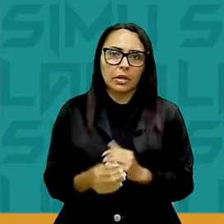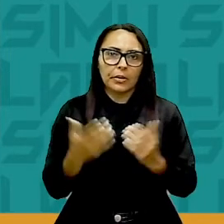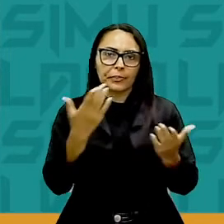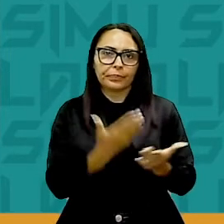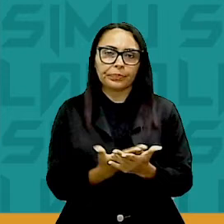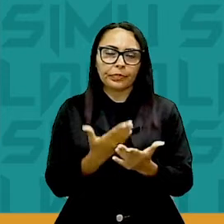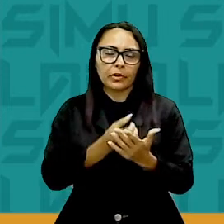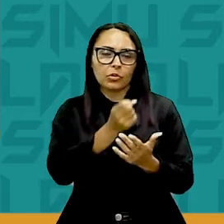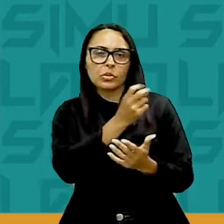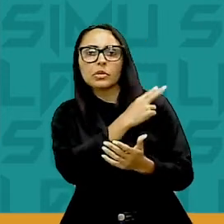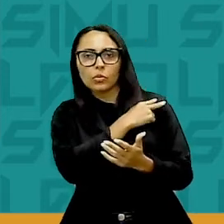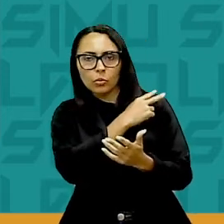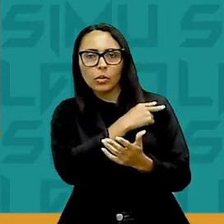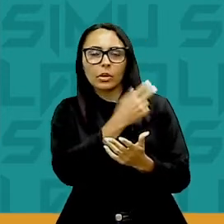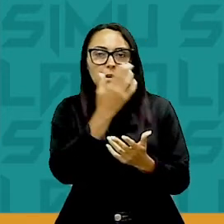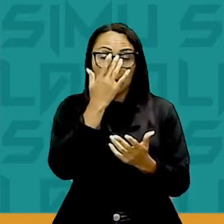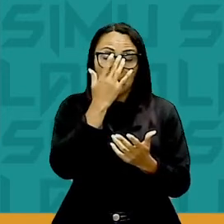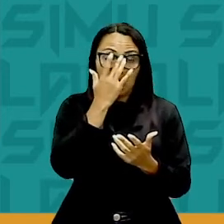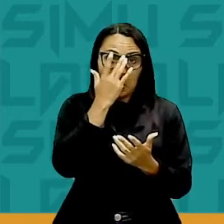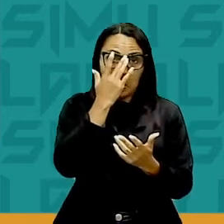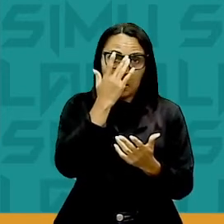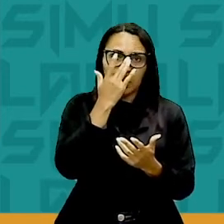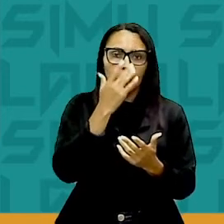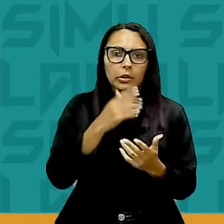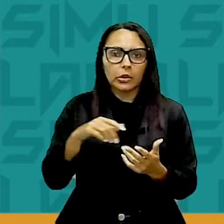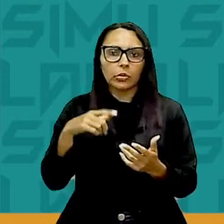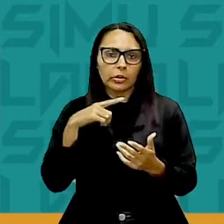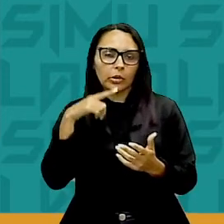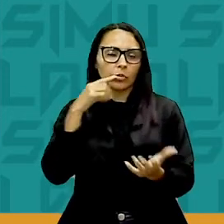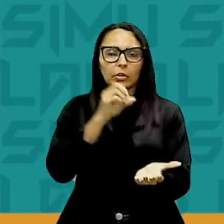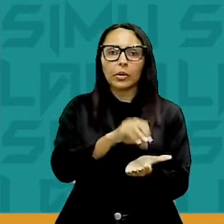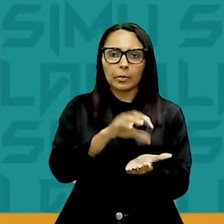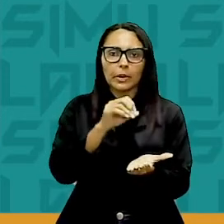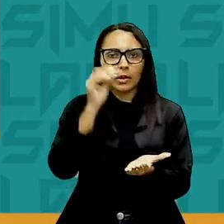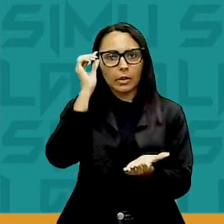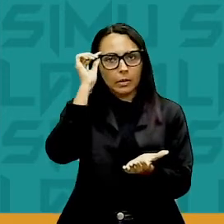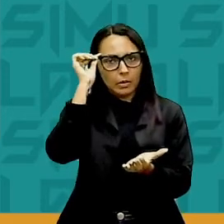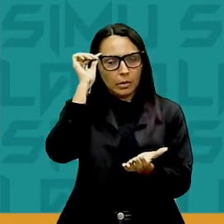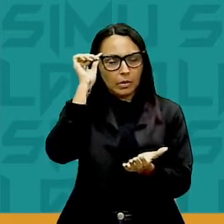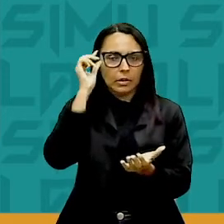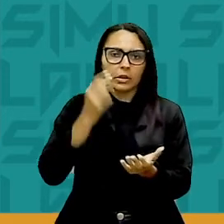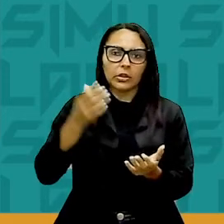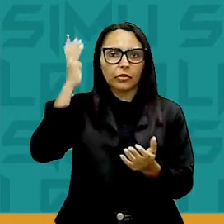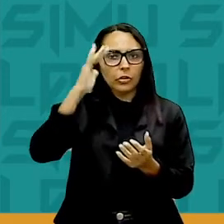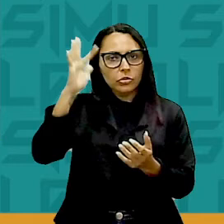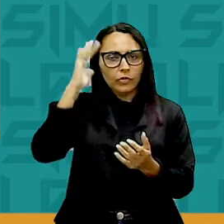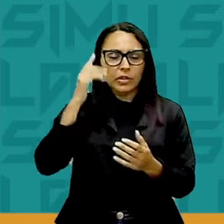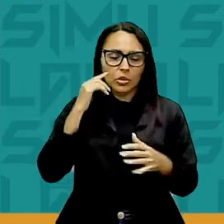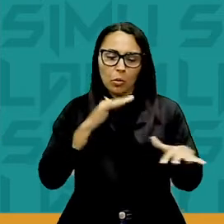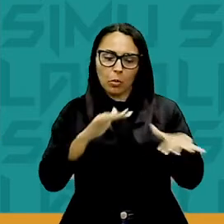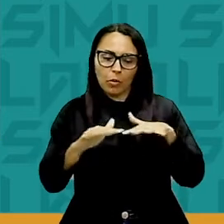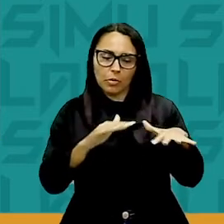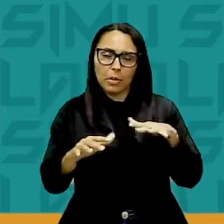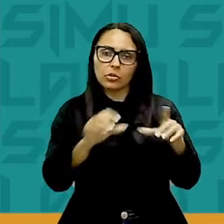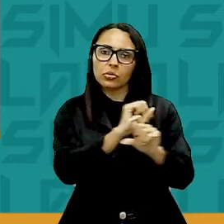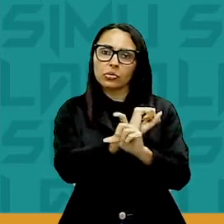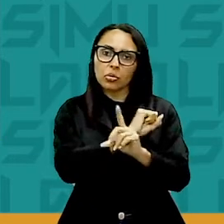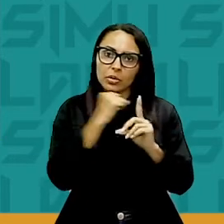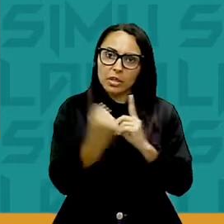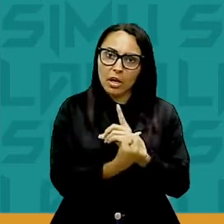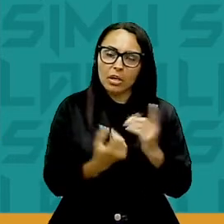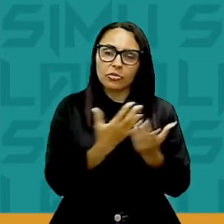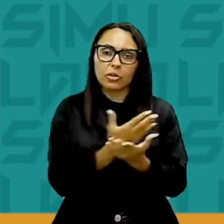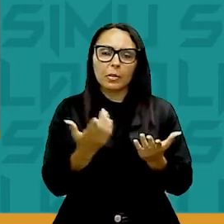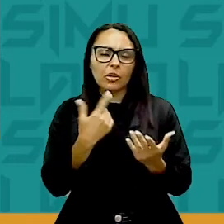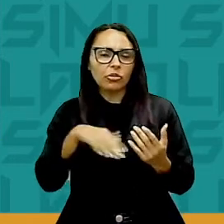do segundo ano, que eu tenho lá uma aula no EducaPE de filosofia sobre movimentos sociais, para a